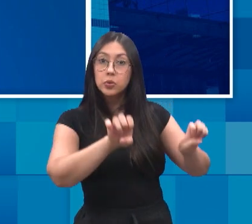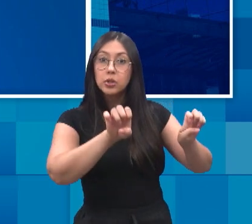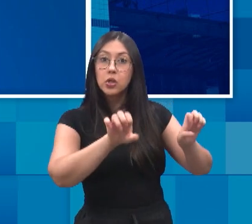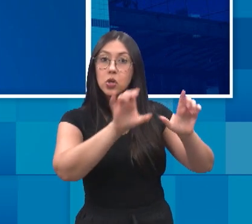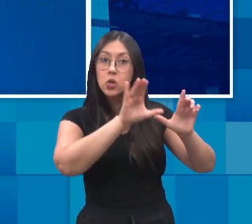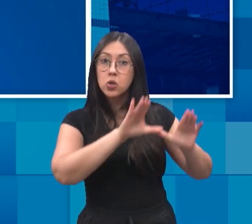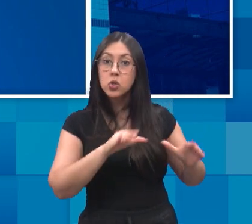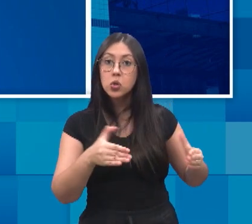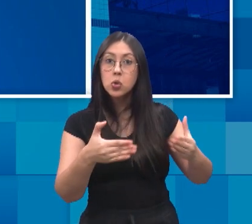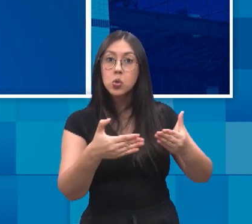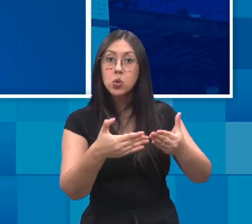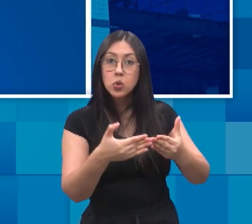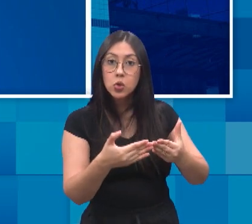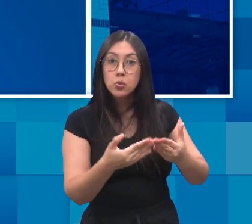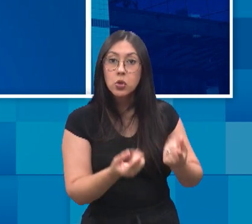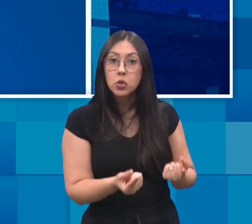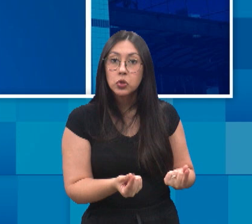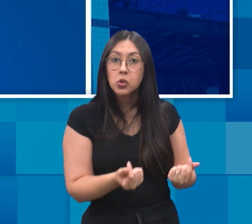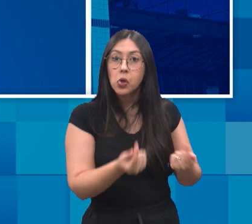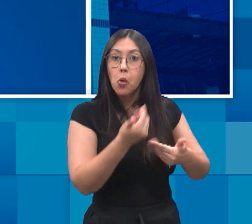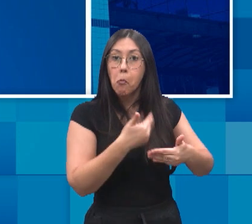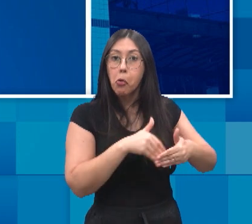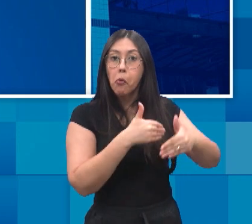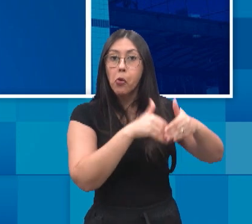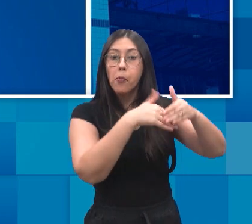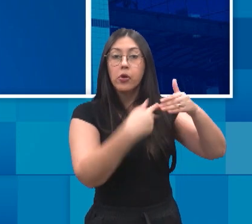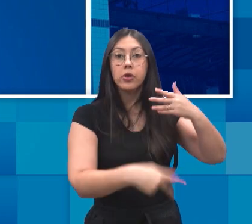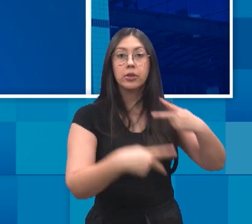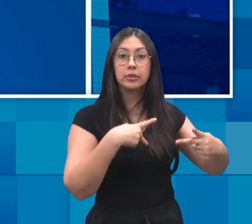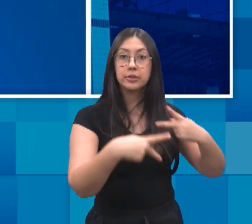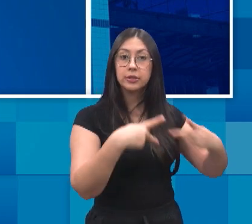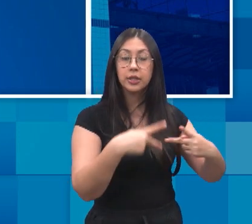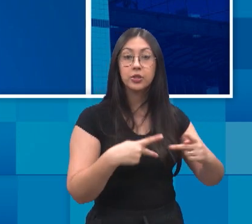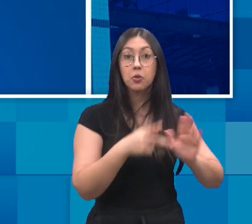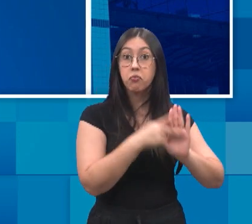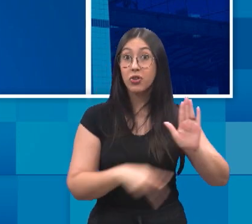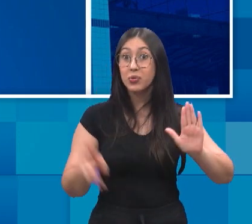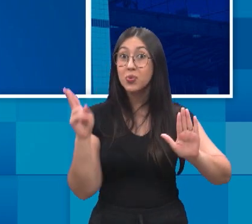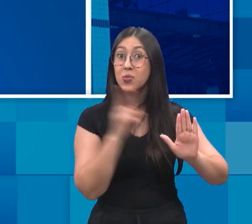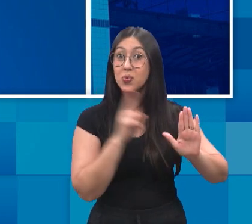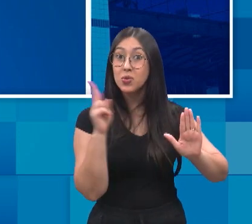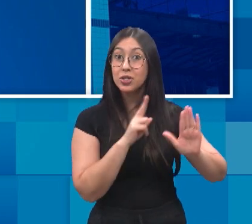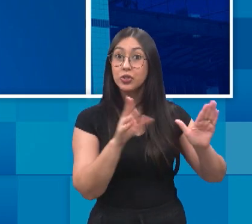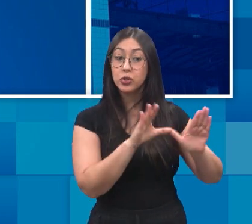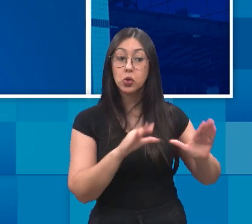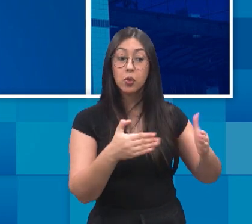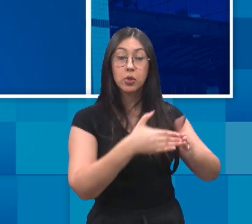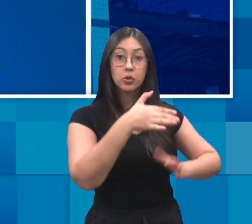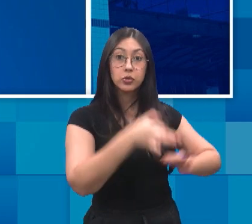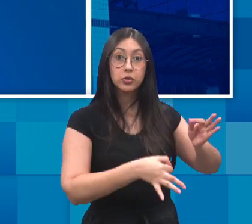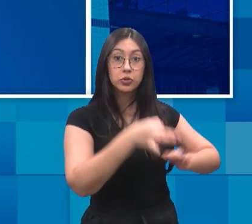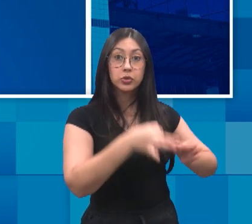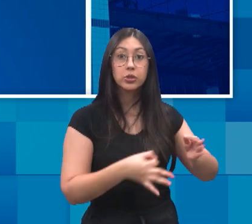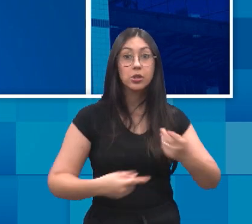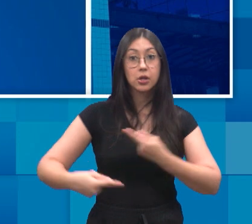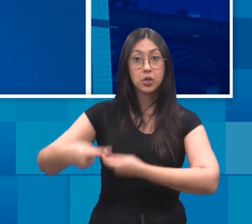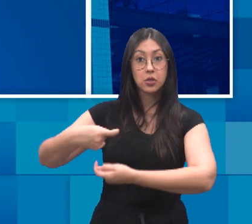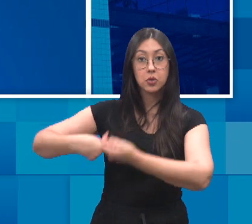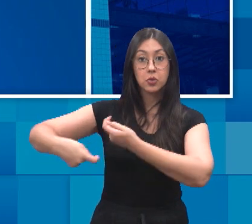de Recursos e dá outras providências. Rito urgente. Comissões Justiça e